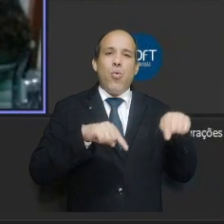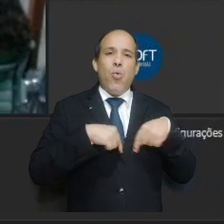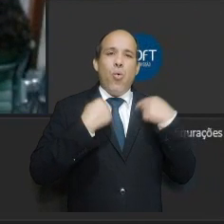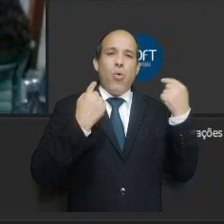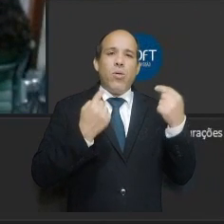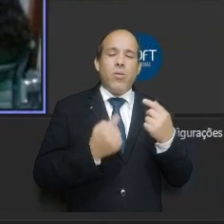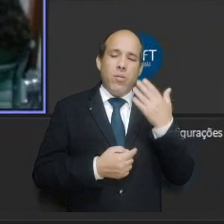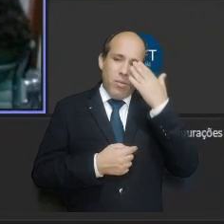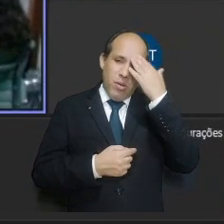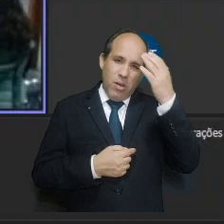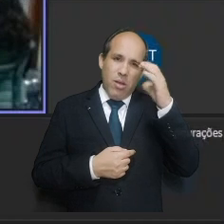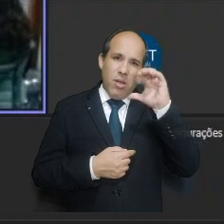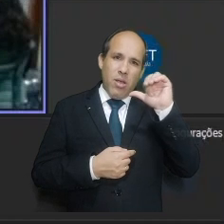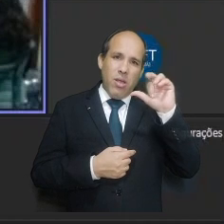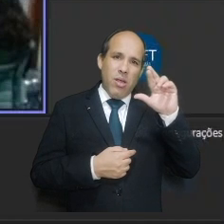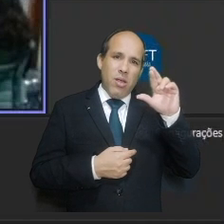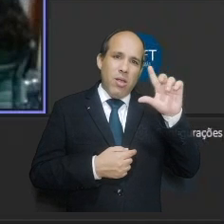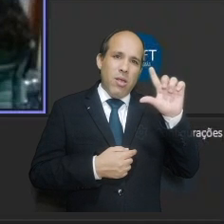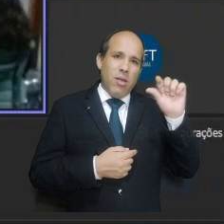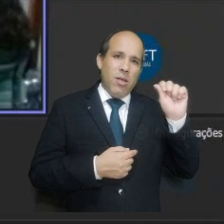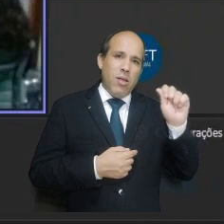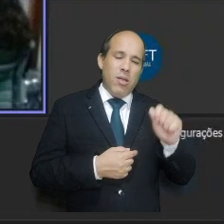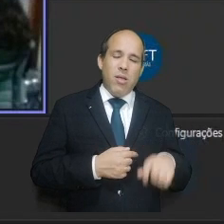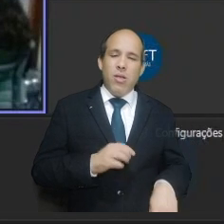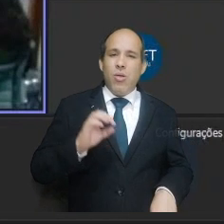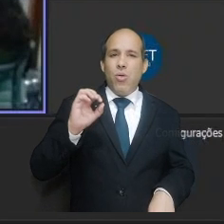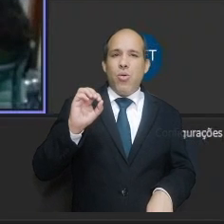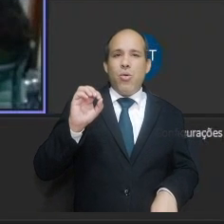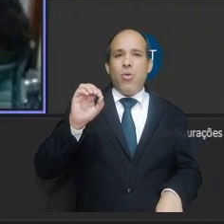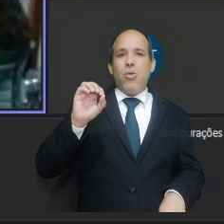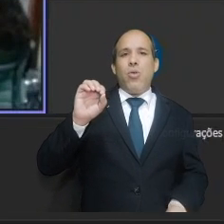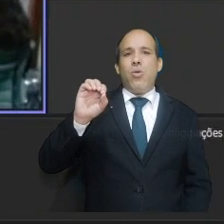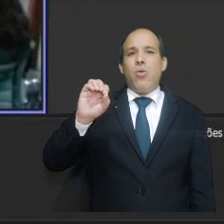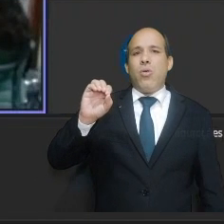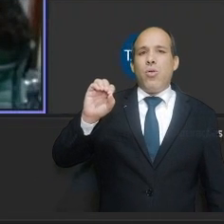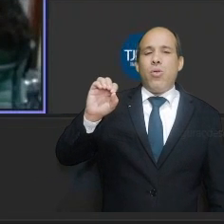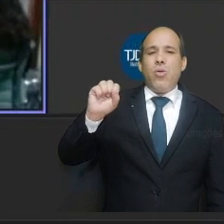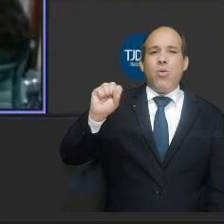autora. Obrigado, doutora Carla. Doutor Zé, por gentileza.